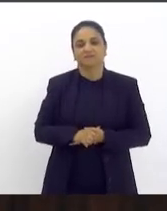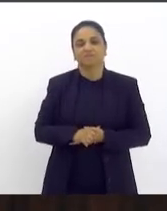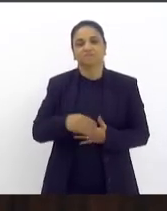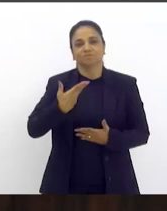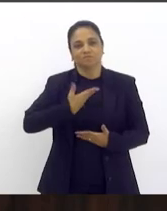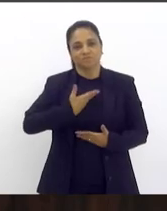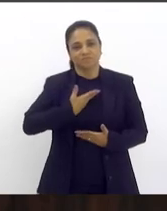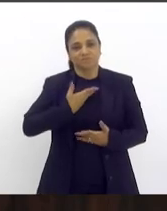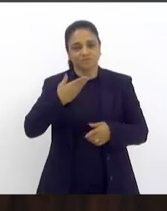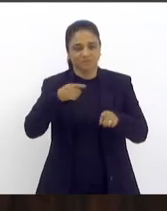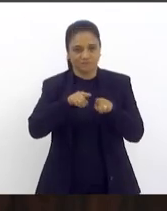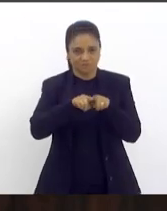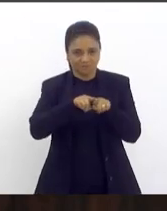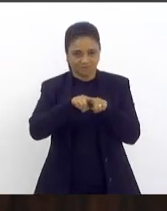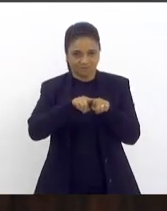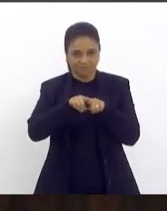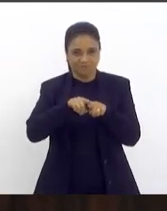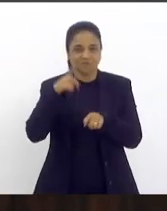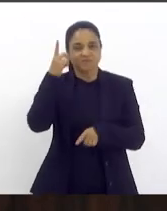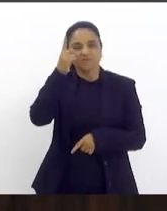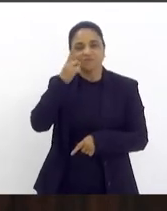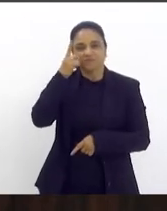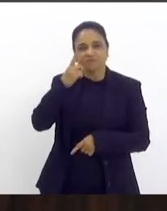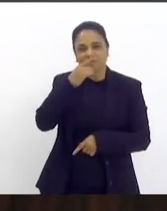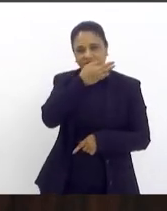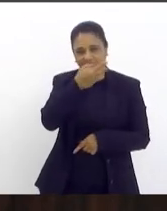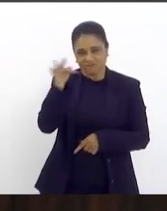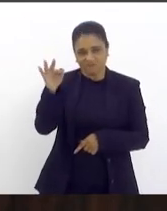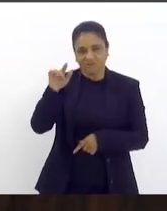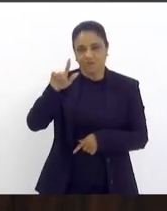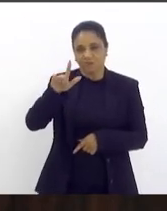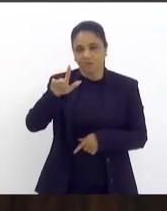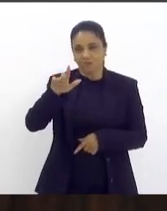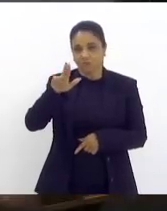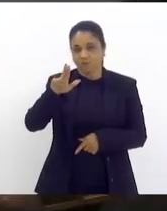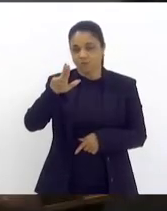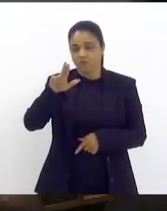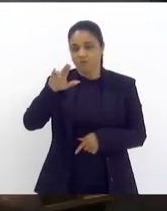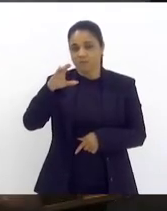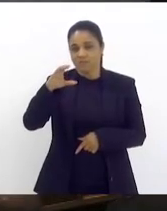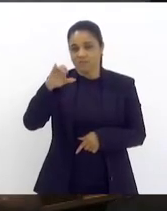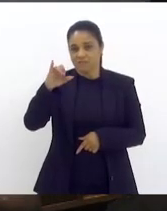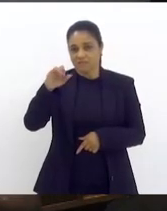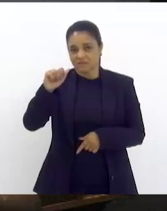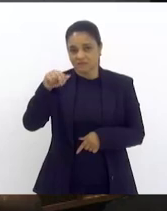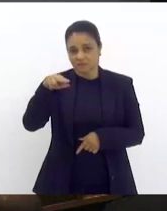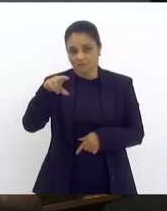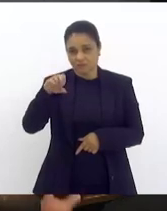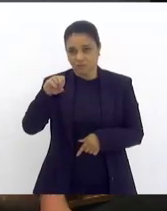irmão e deputado federal, Luciano Vieira.